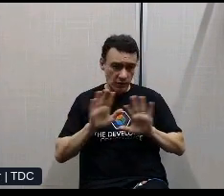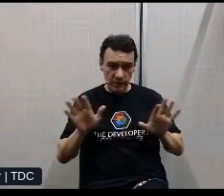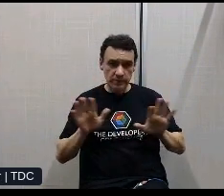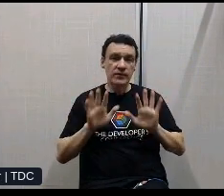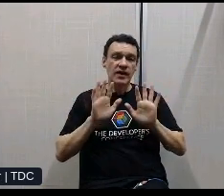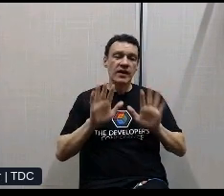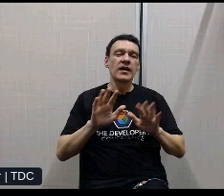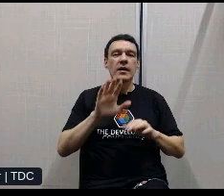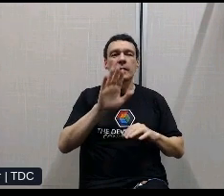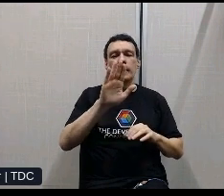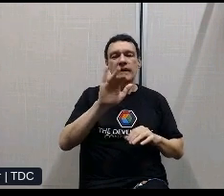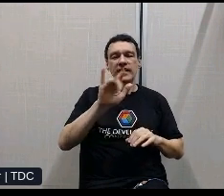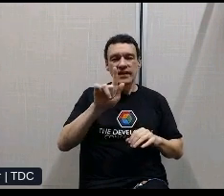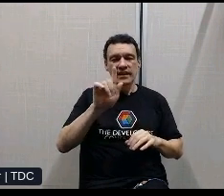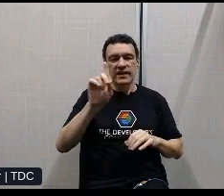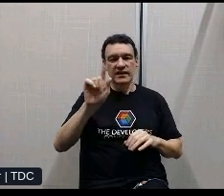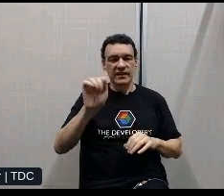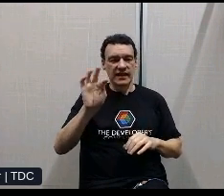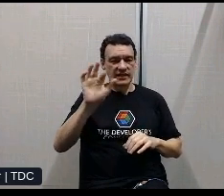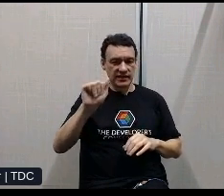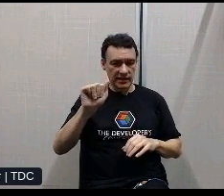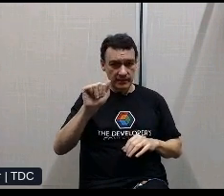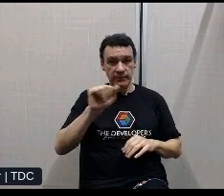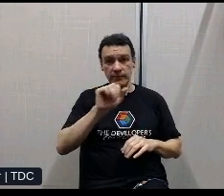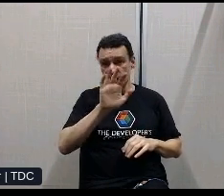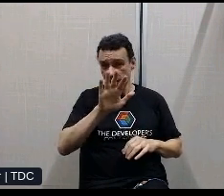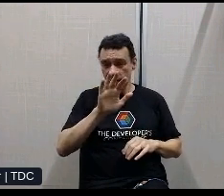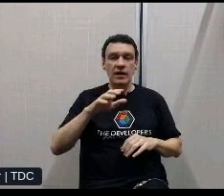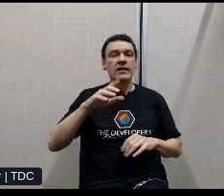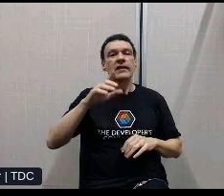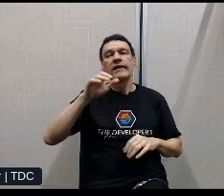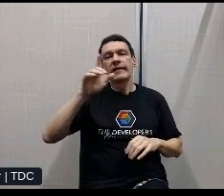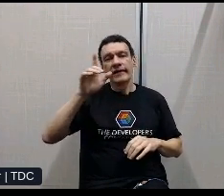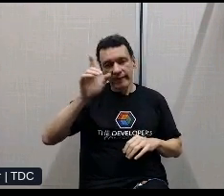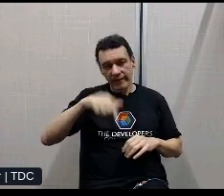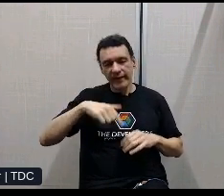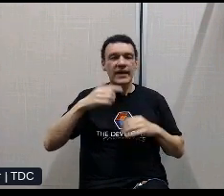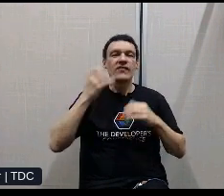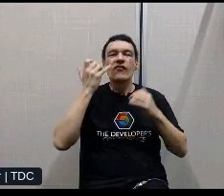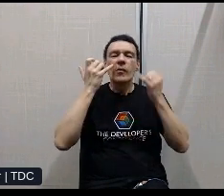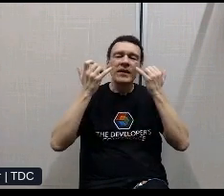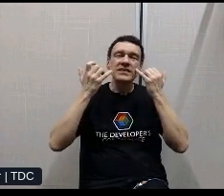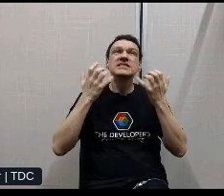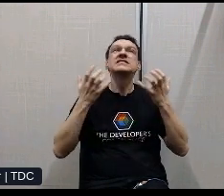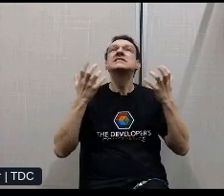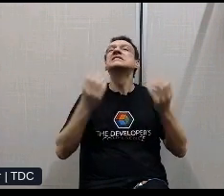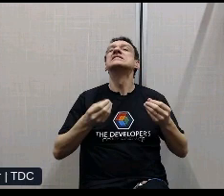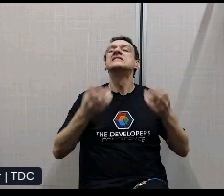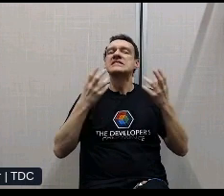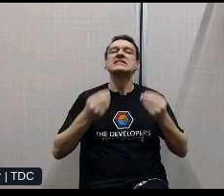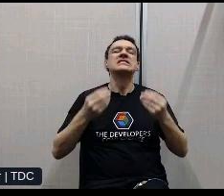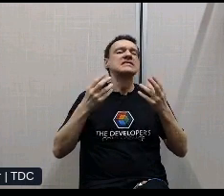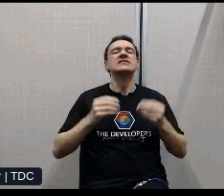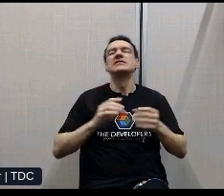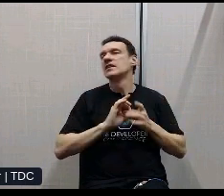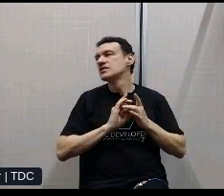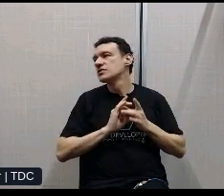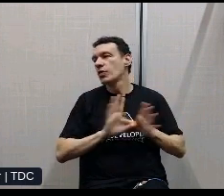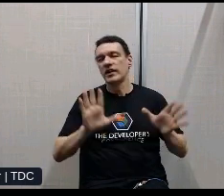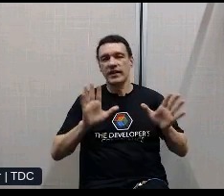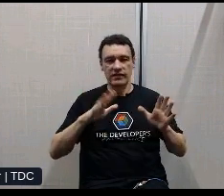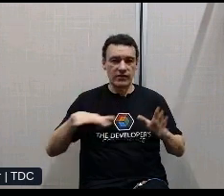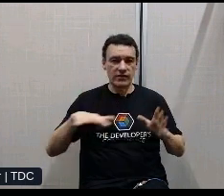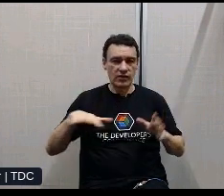citado, que é essa grande quantidade, essa grande massa de dados que a gente tem disponível. Essa grande